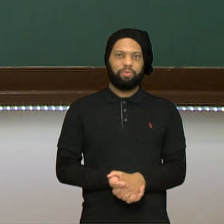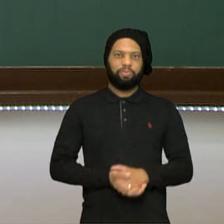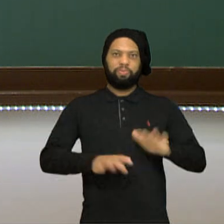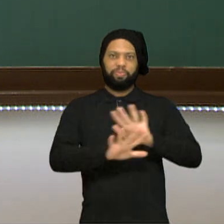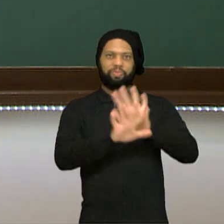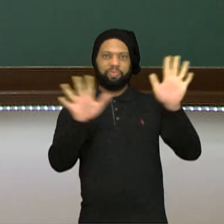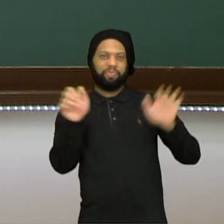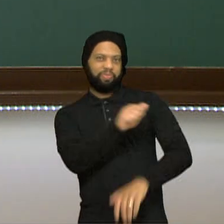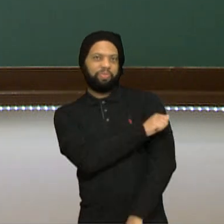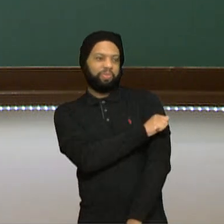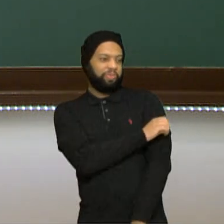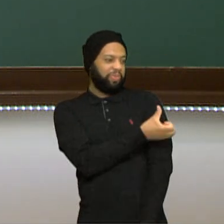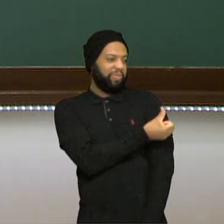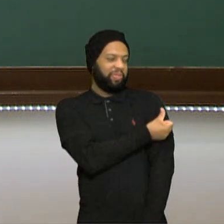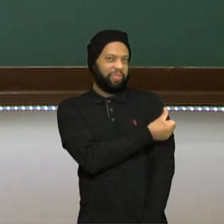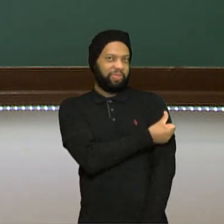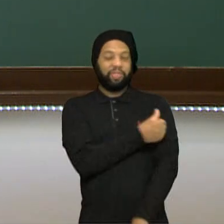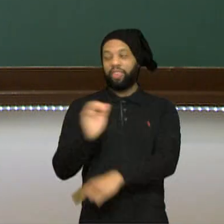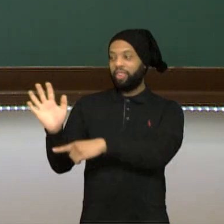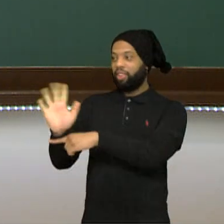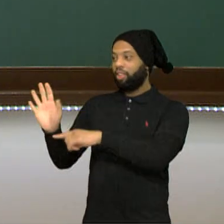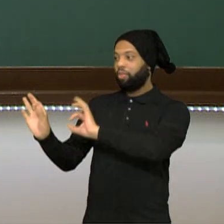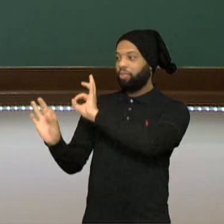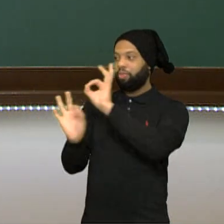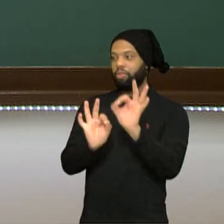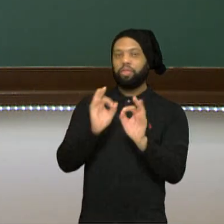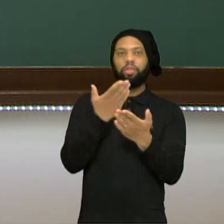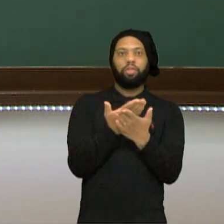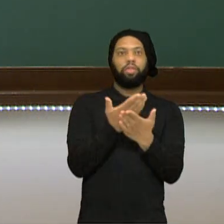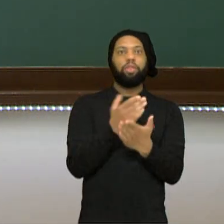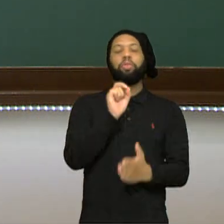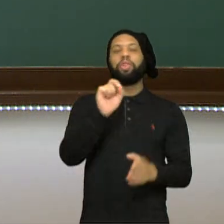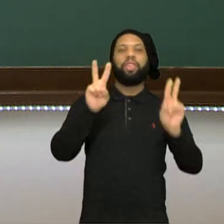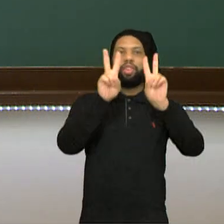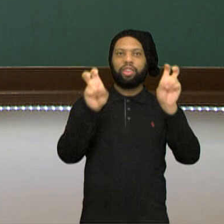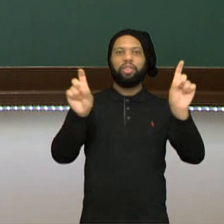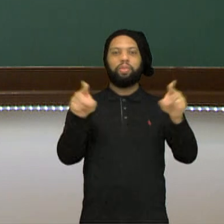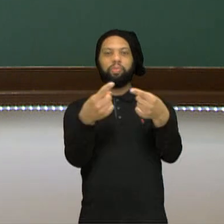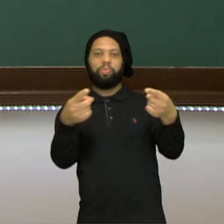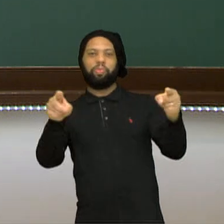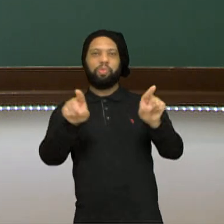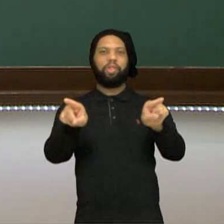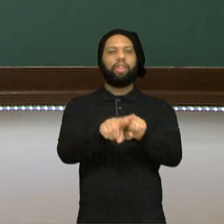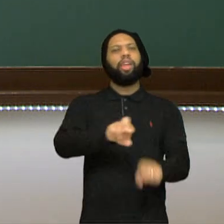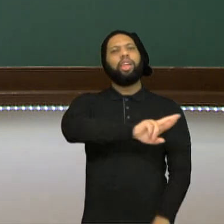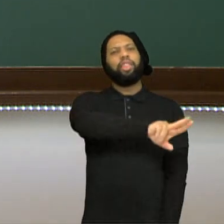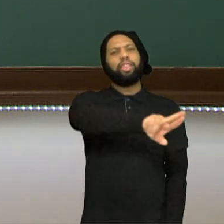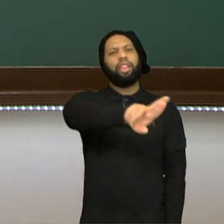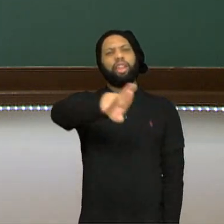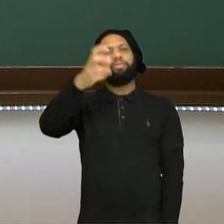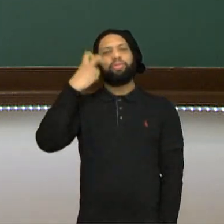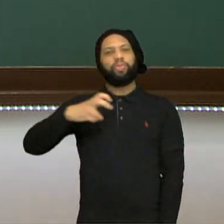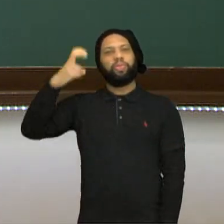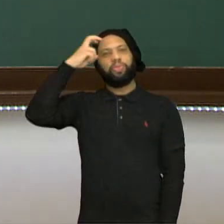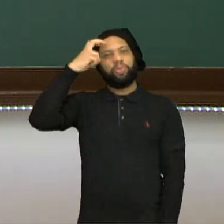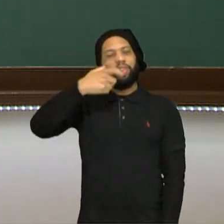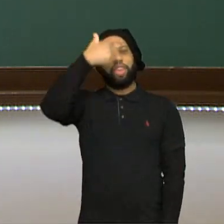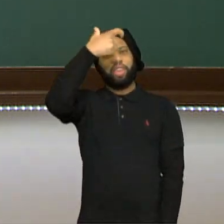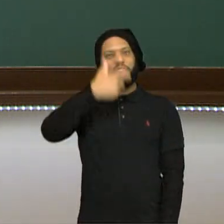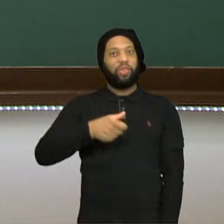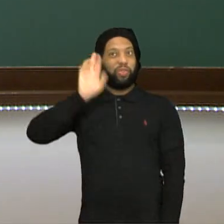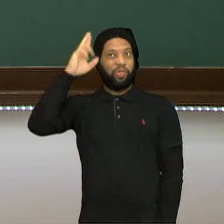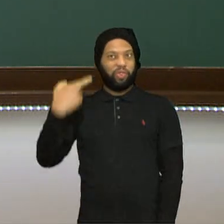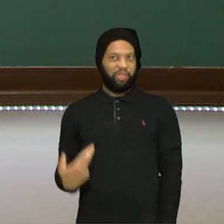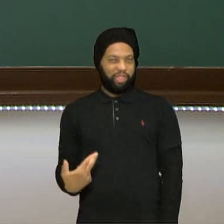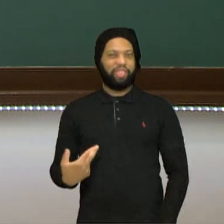Olá, estudantes do sexto ano! Nesse vídeo, nós vamos falar sobre música e pluralidade cultural. Prof.